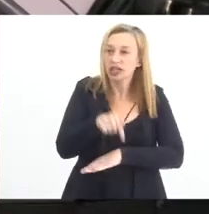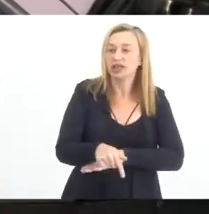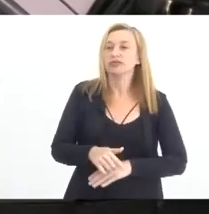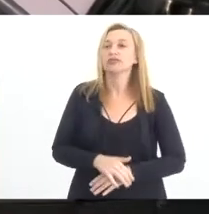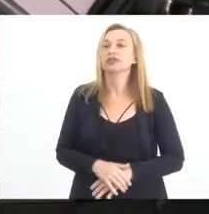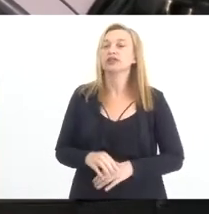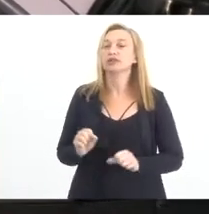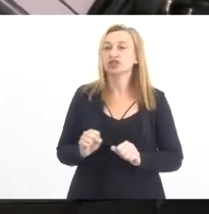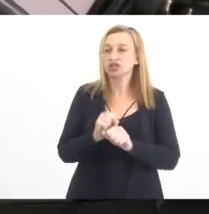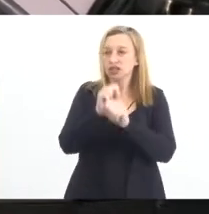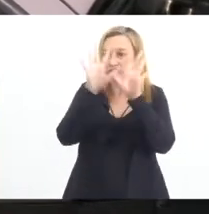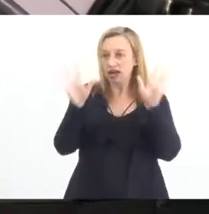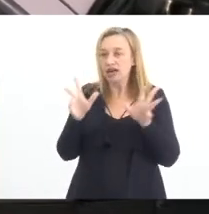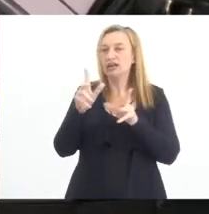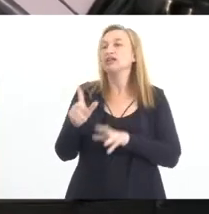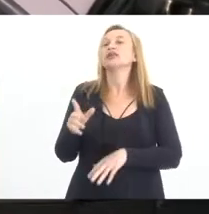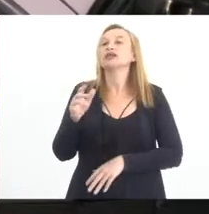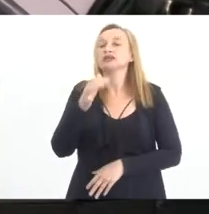Serafim,